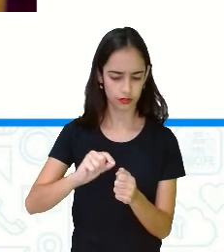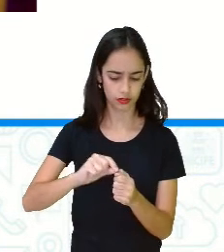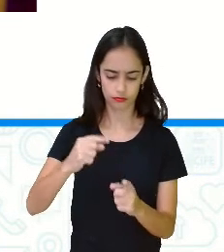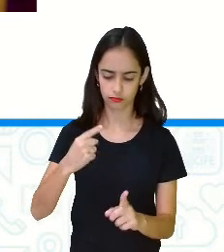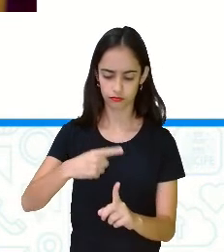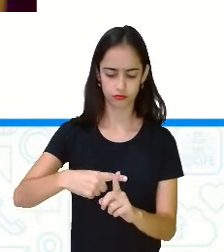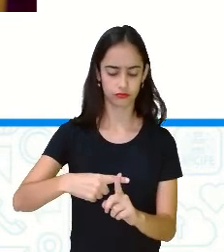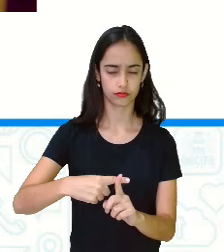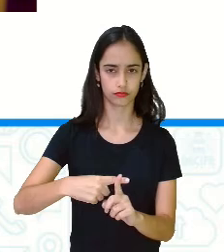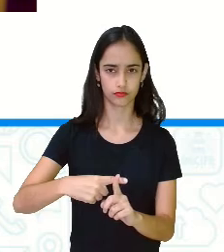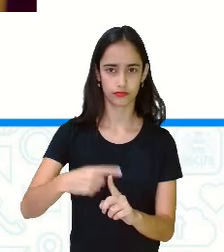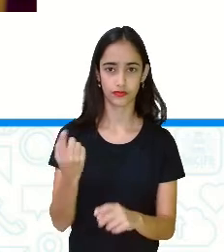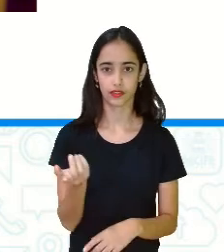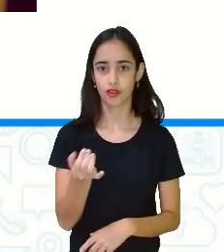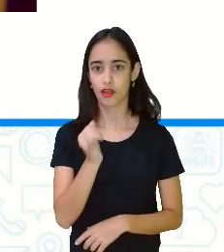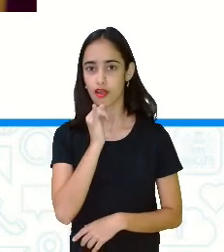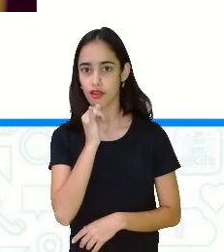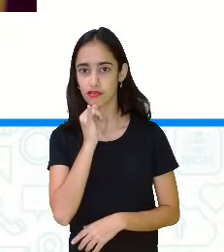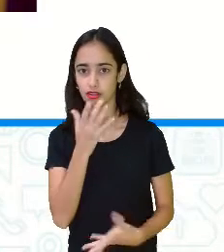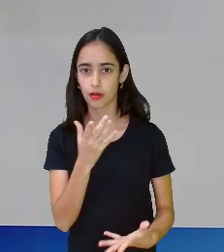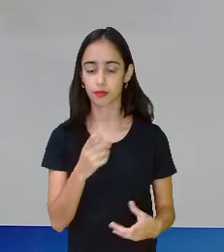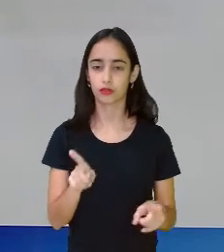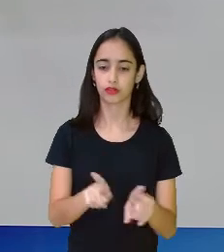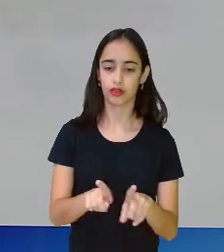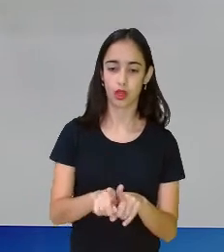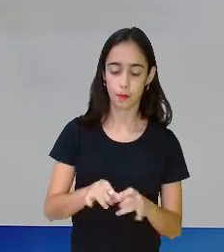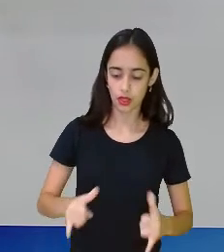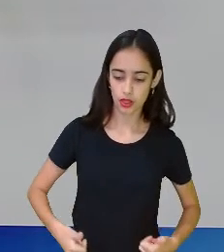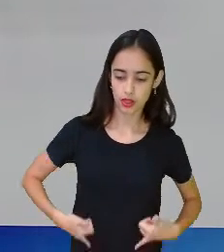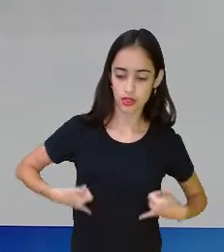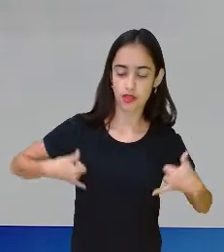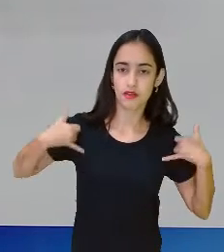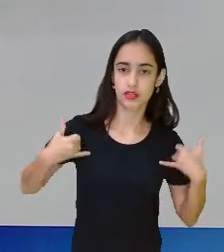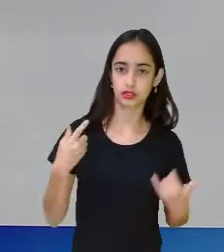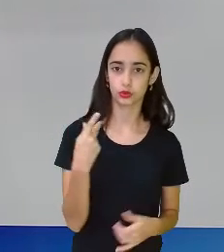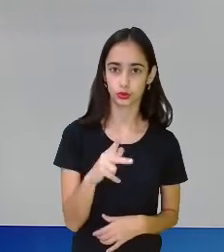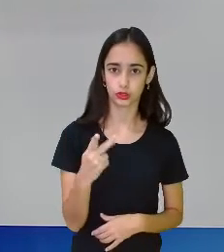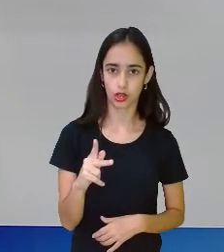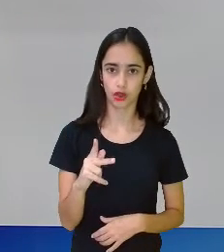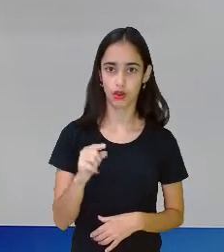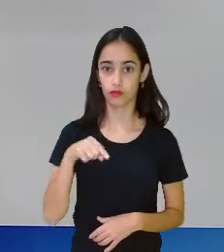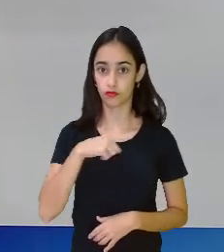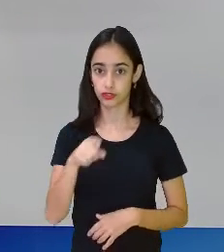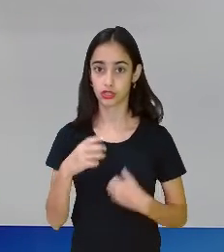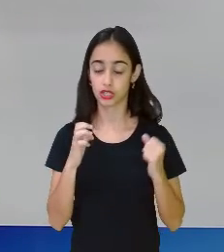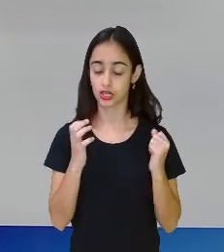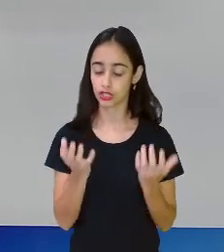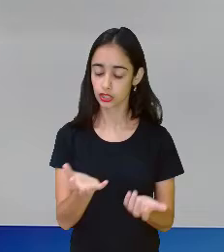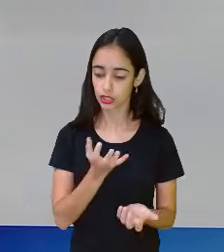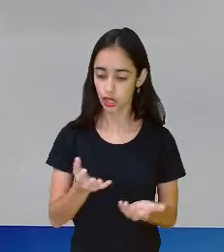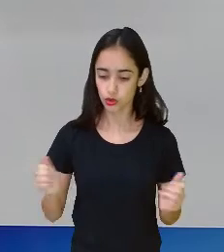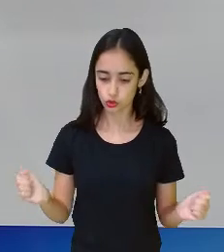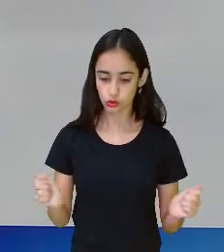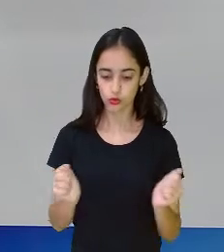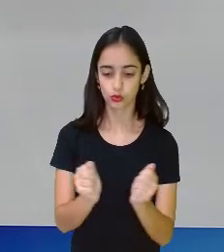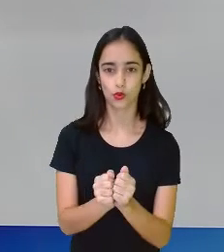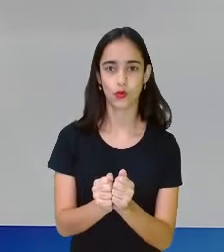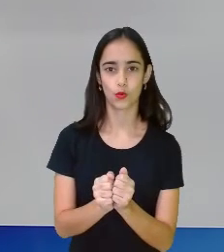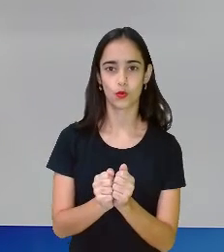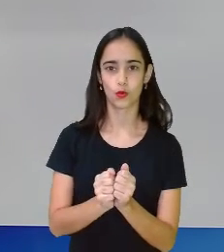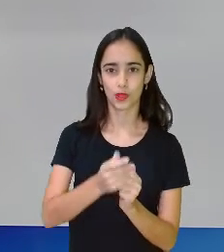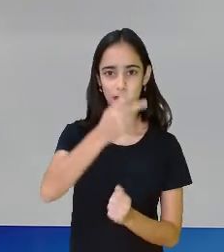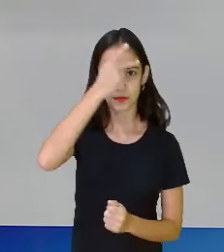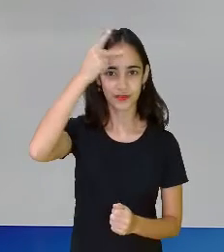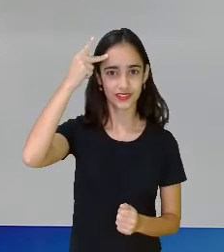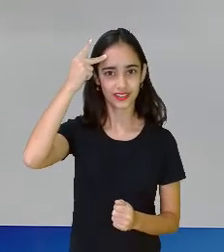aniversário, por exemplo, você quer reunir pessoas. Se você quer reunir pessoas, é porque você vai juntá-las,